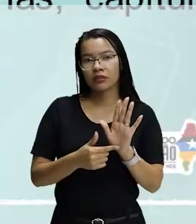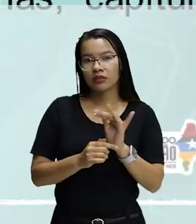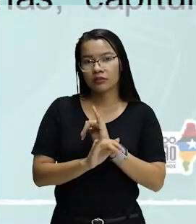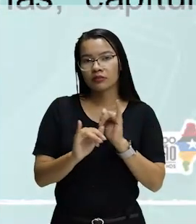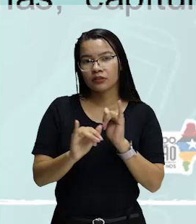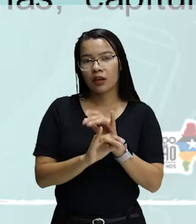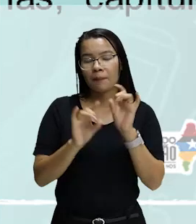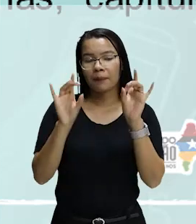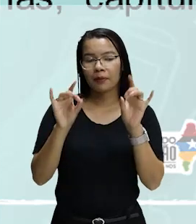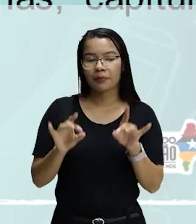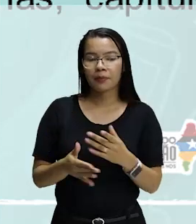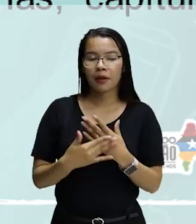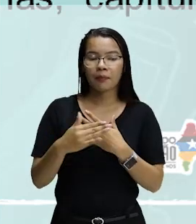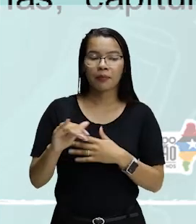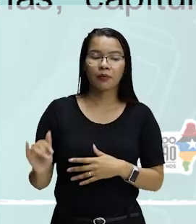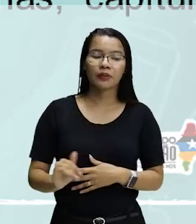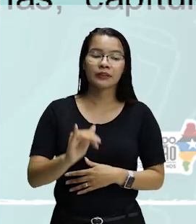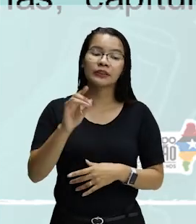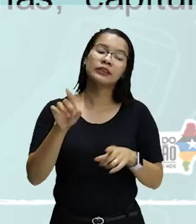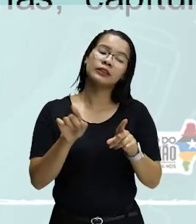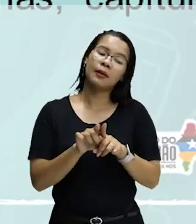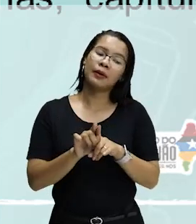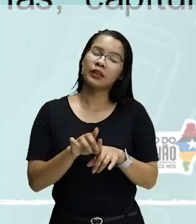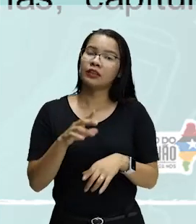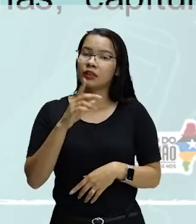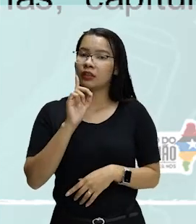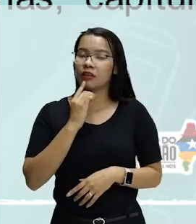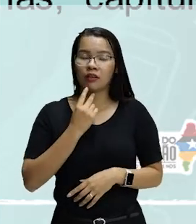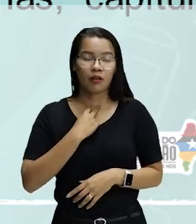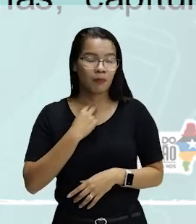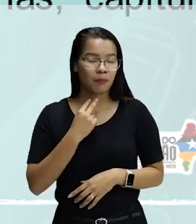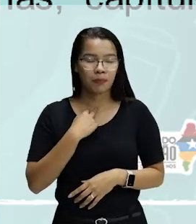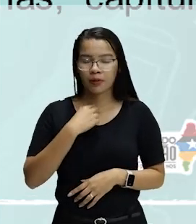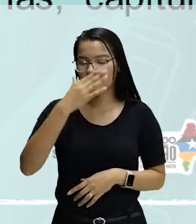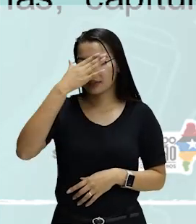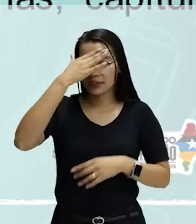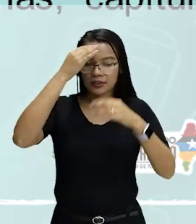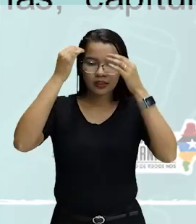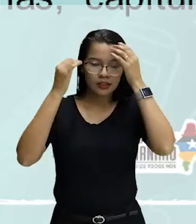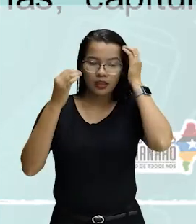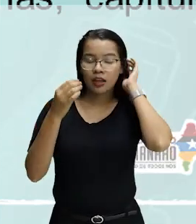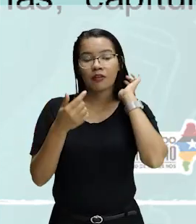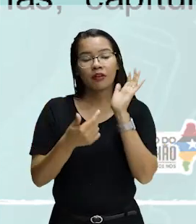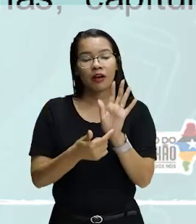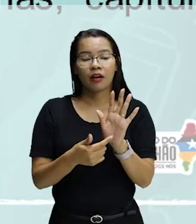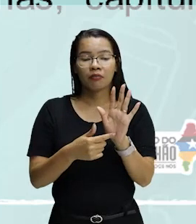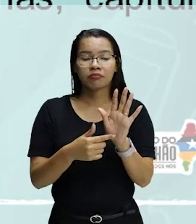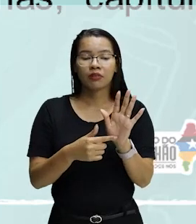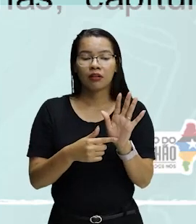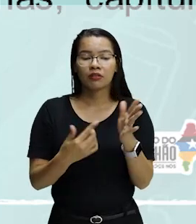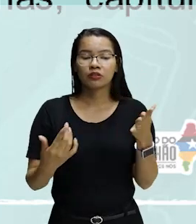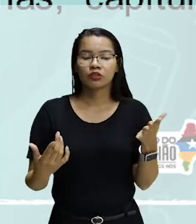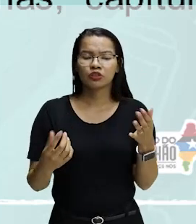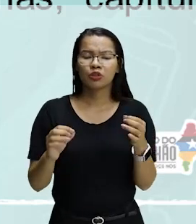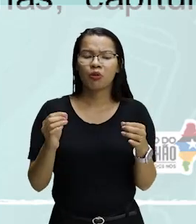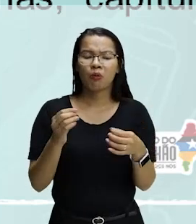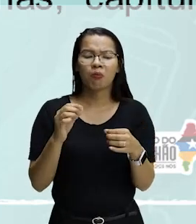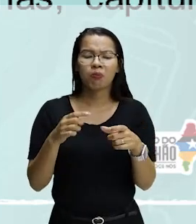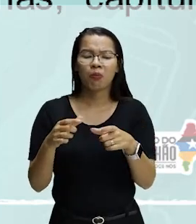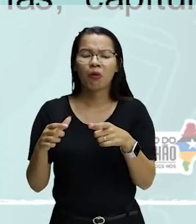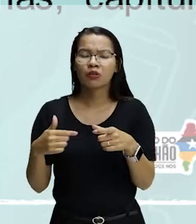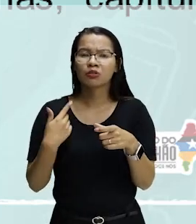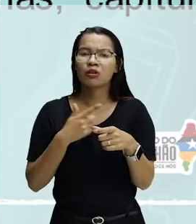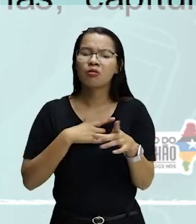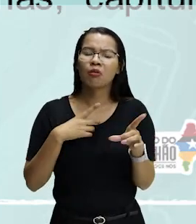Não se esqueça de citar a fonte. É muito importante indicarmos de onde surgiu o nosso resumo, ou seja, os dados do texto